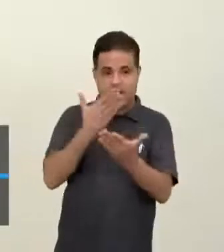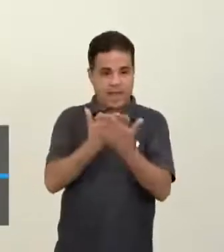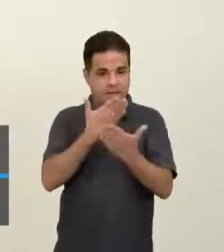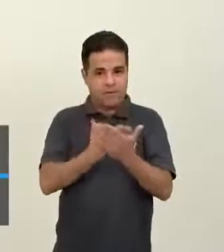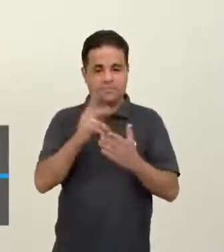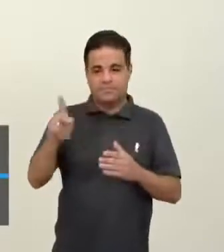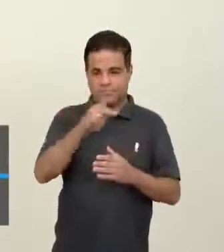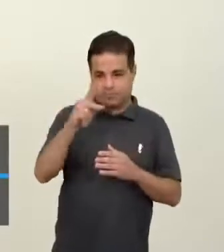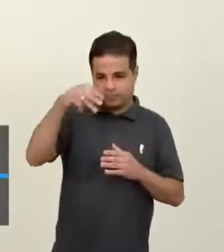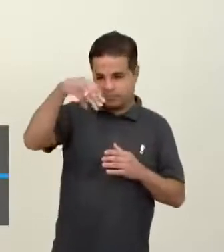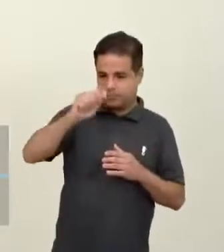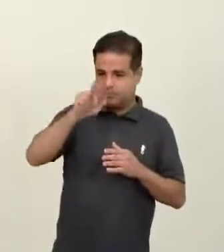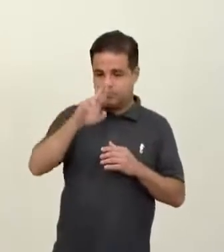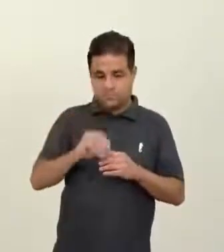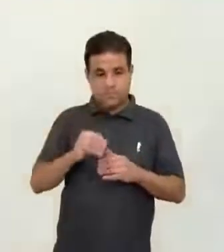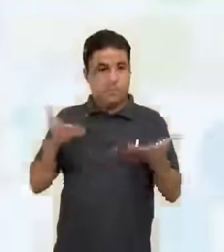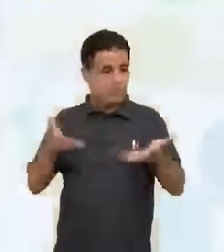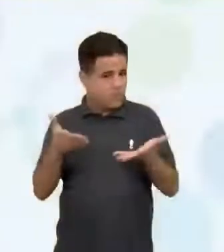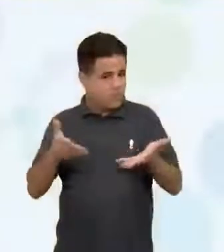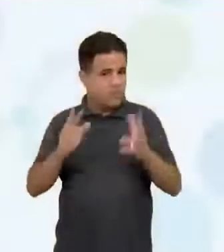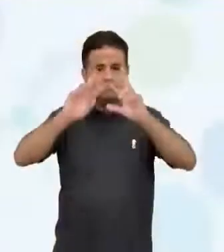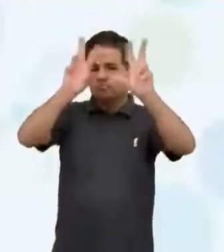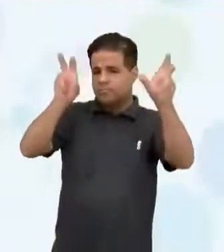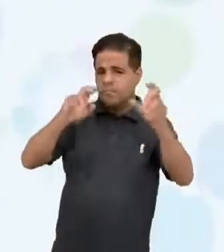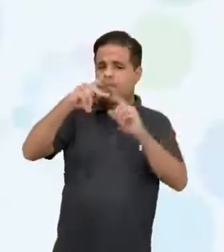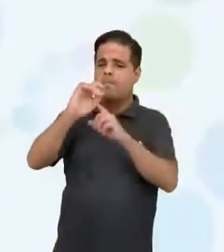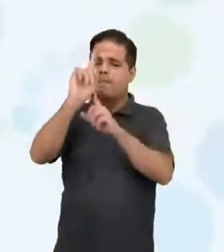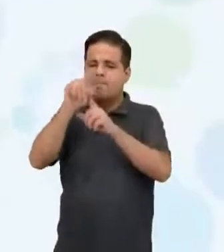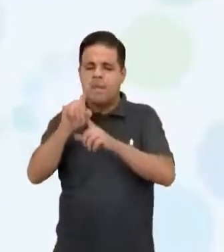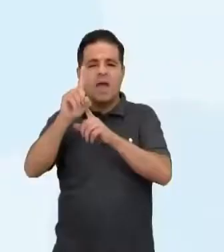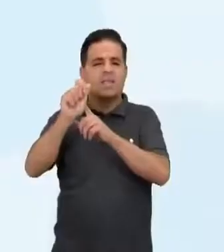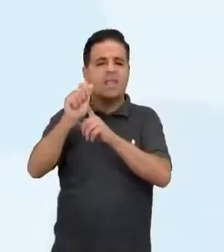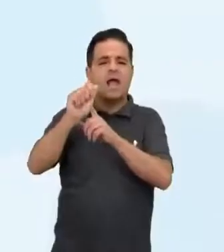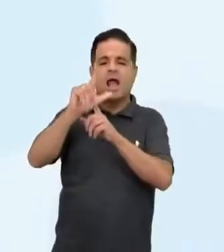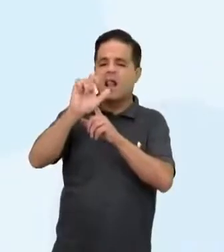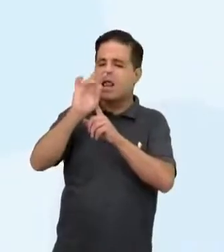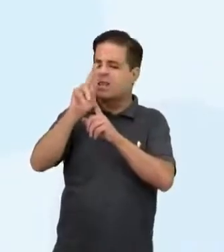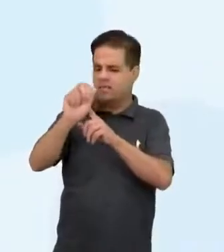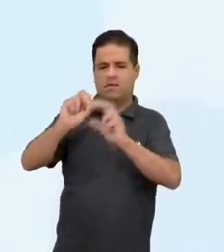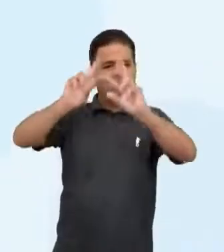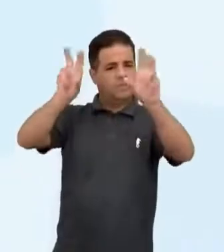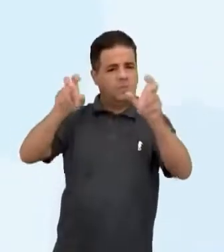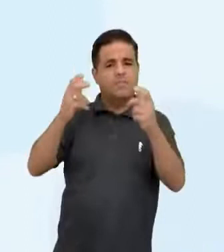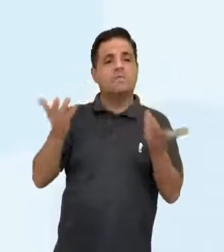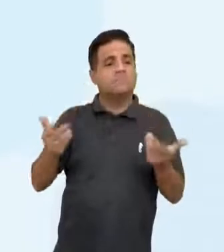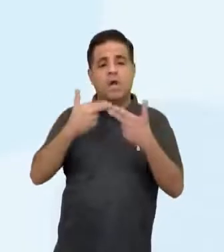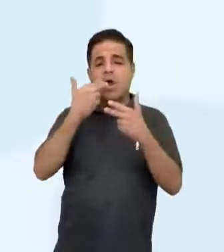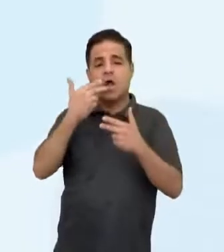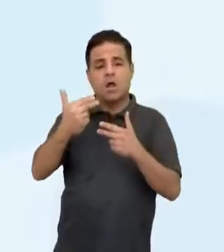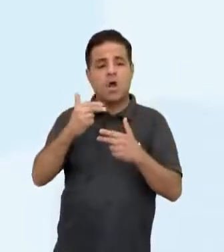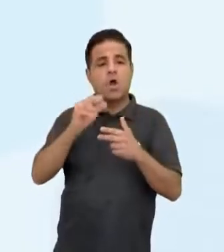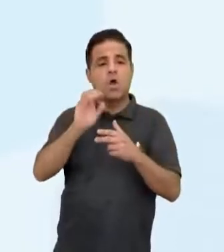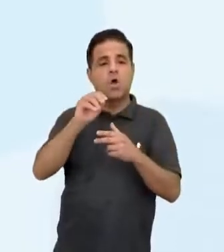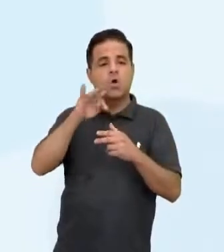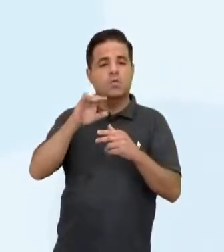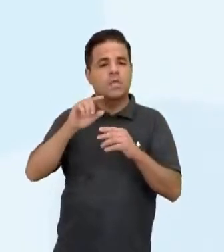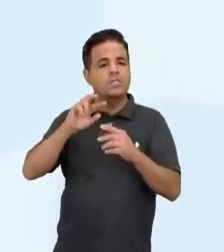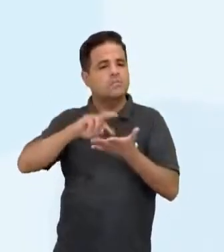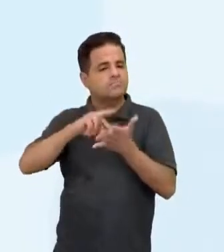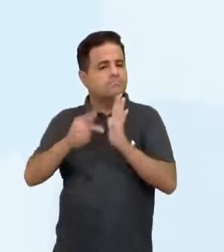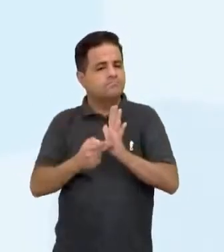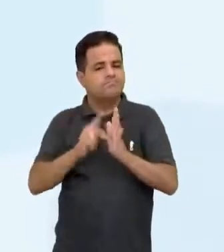e nossa aula de hoje, ao pé da letra. O tema da aula, a conotação em nosso